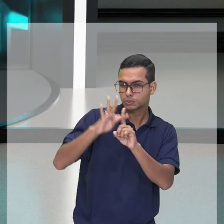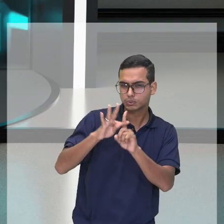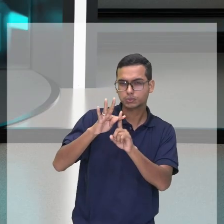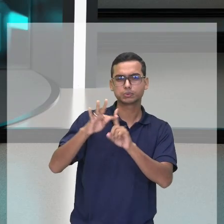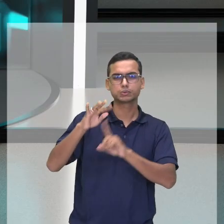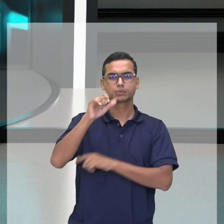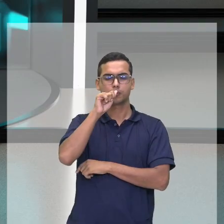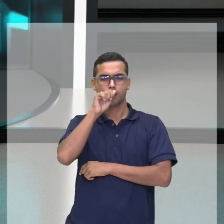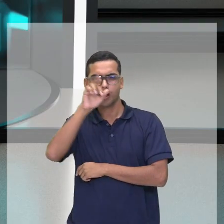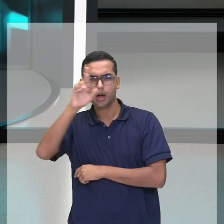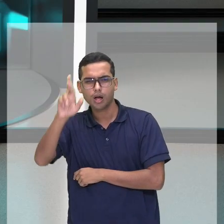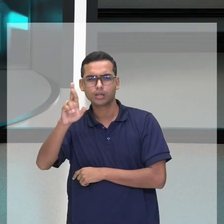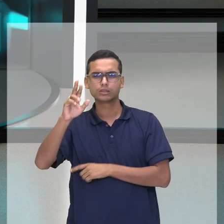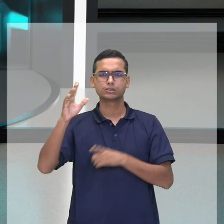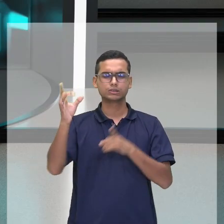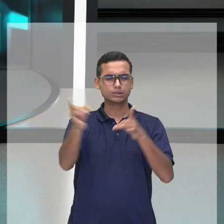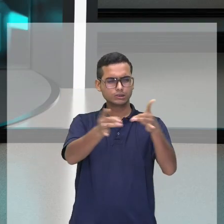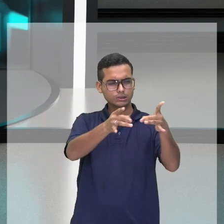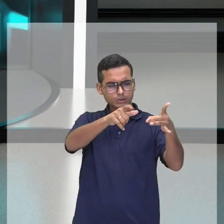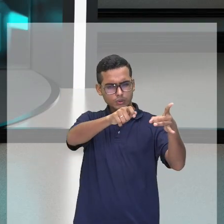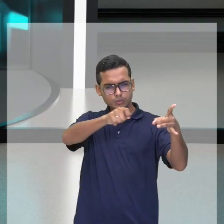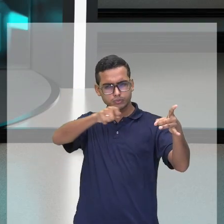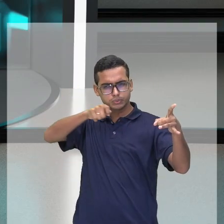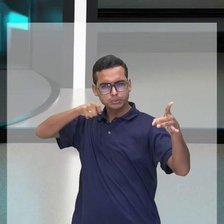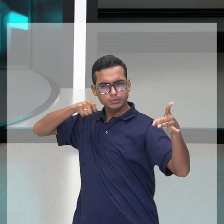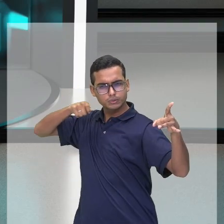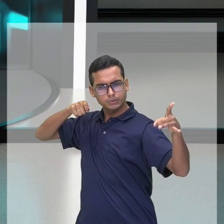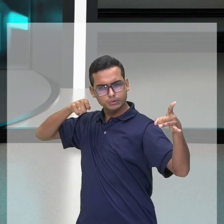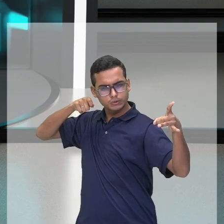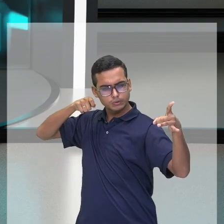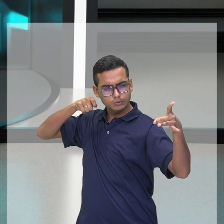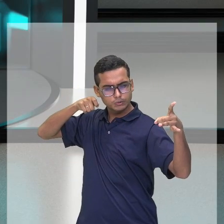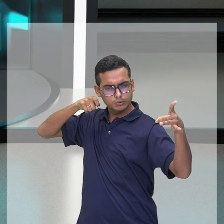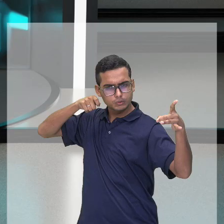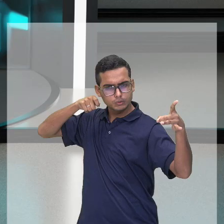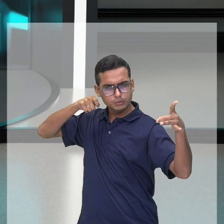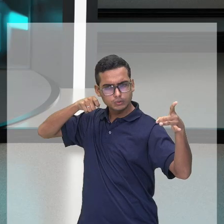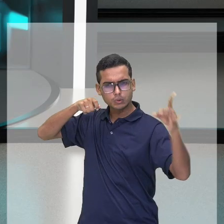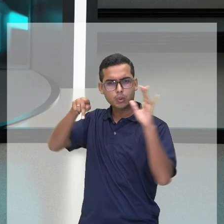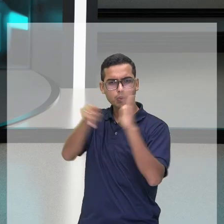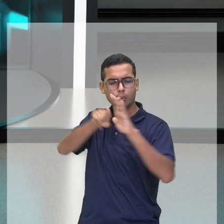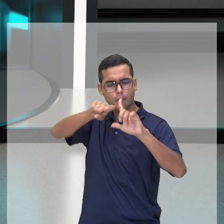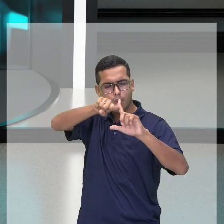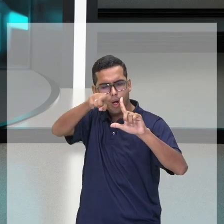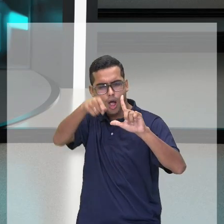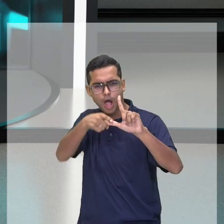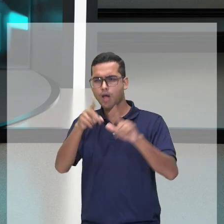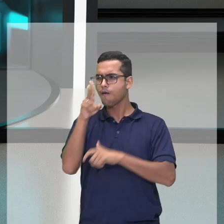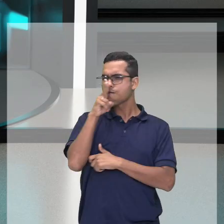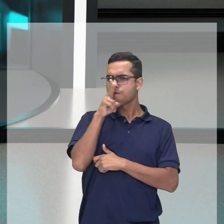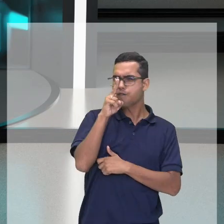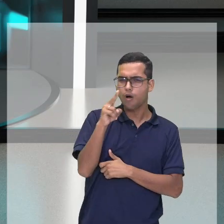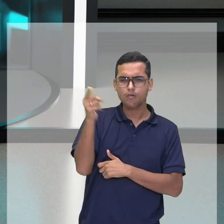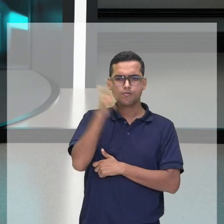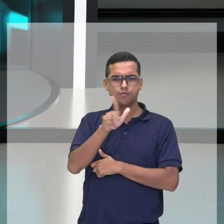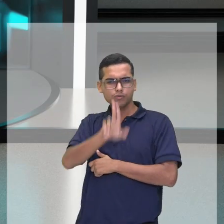ar e tudo mais, e o ângulo do seu braço, a força, né,